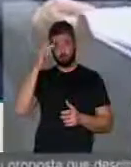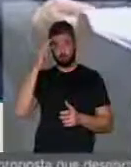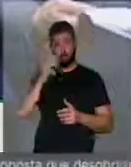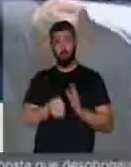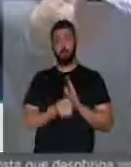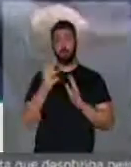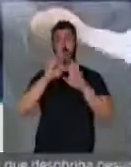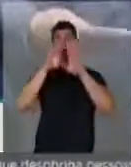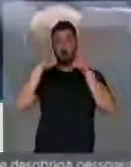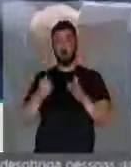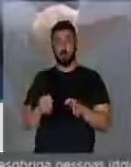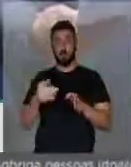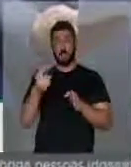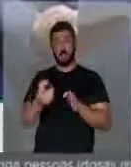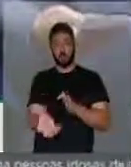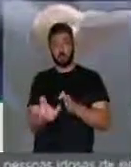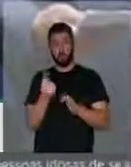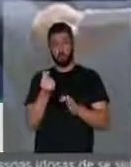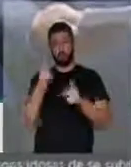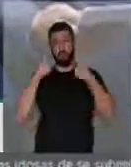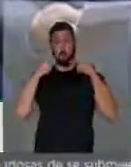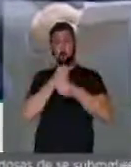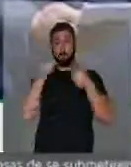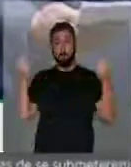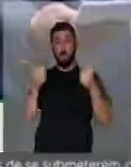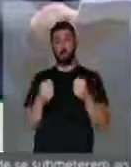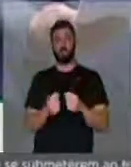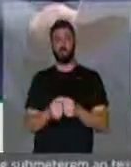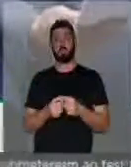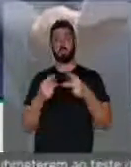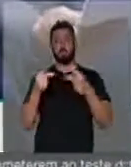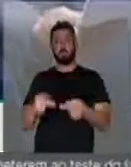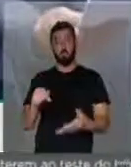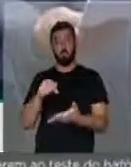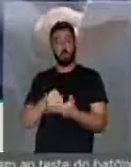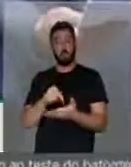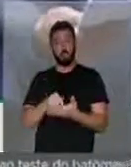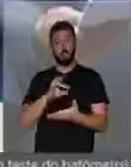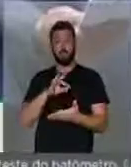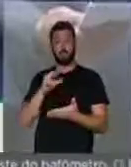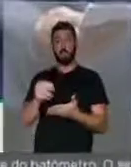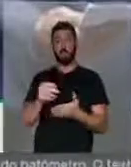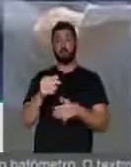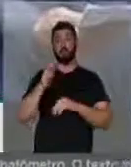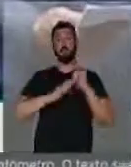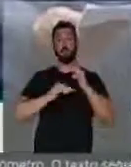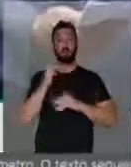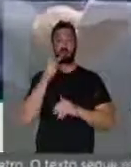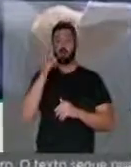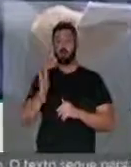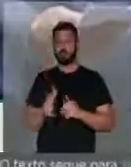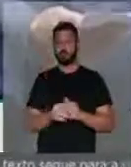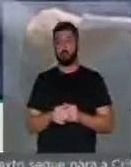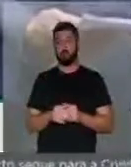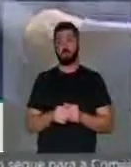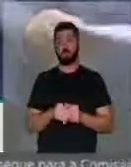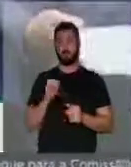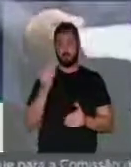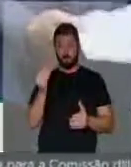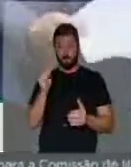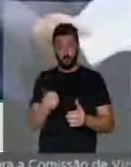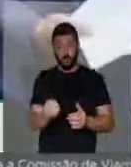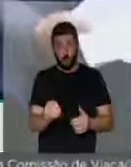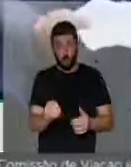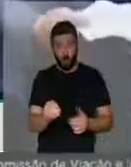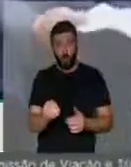caixas eletrônicos estão sendo explodidos nesse Brasil inteiro. Esse projeto, todos os especialistas já disseram que uma vez ele